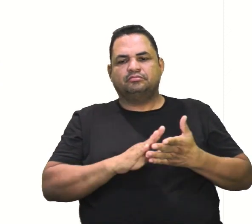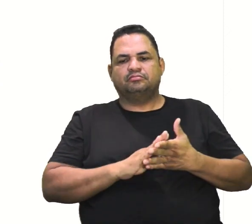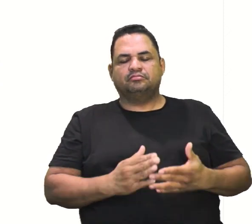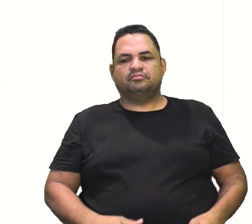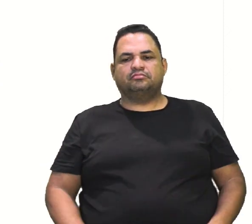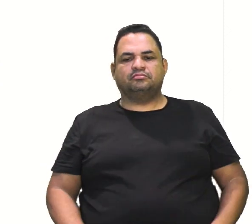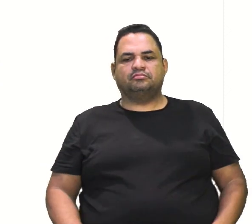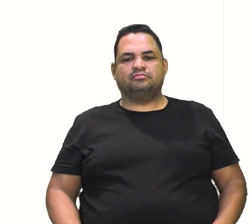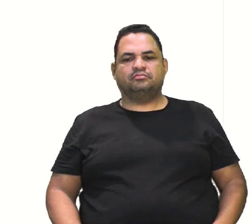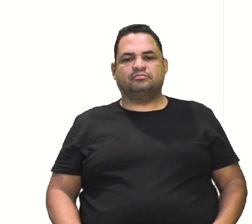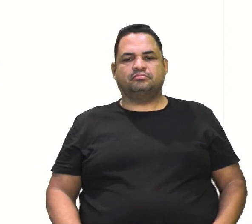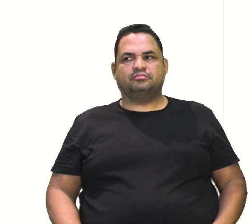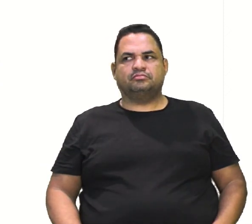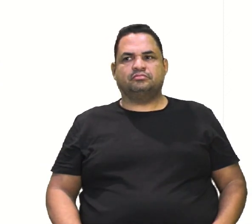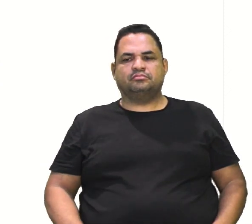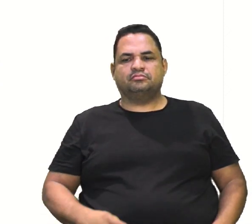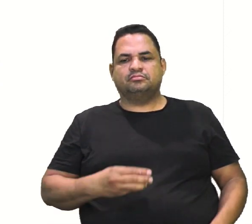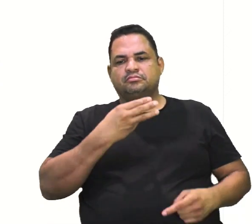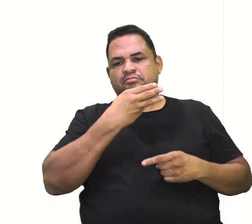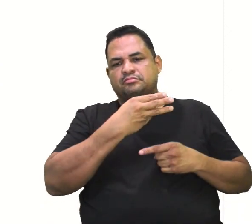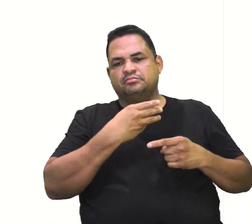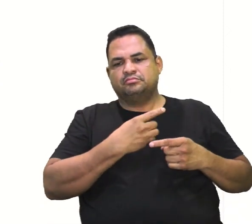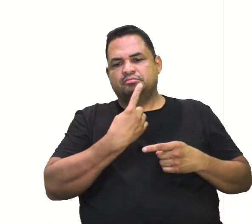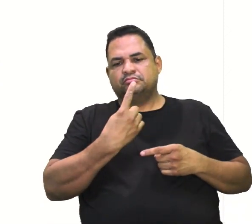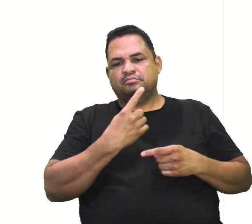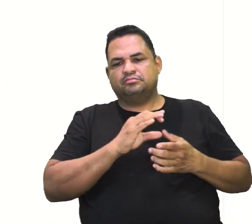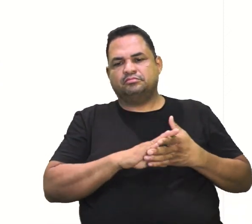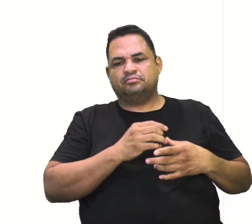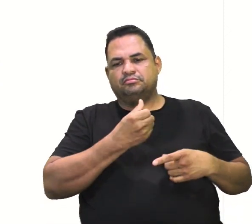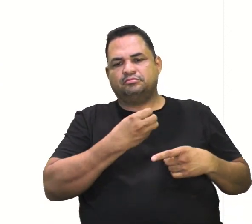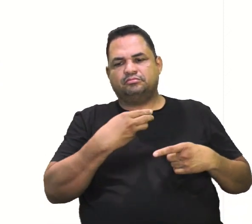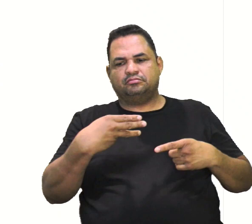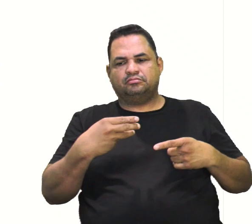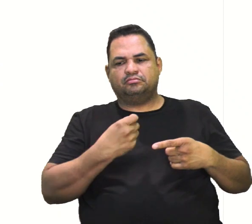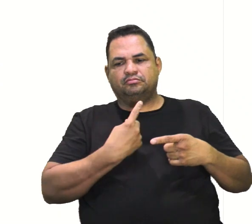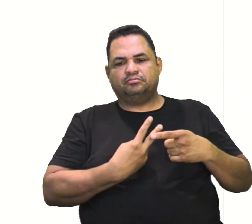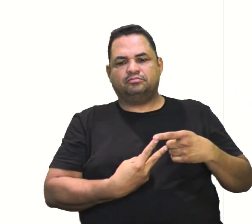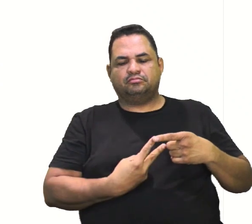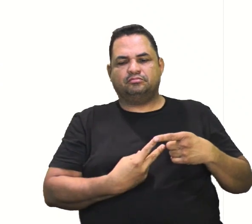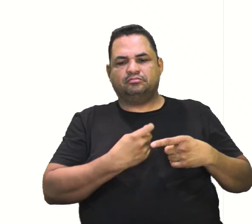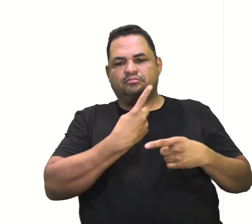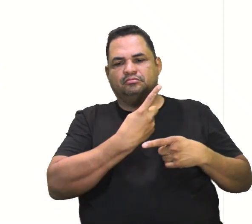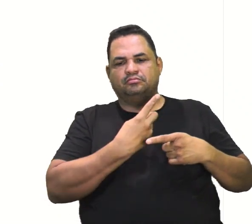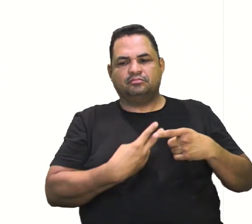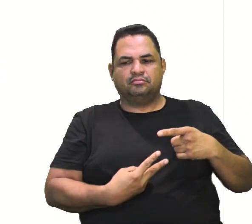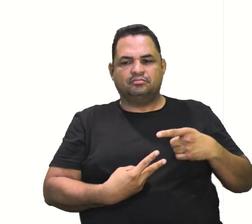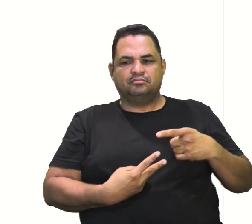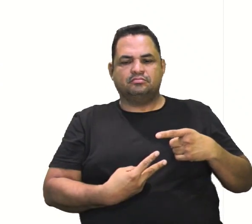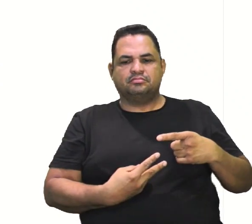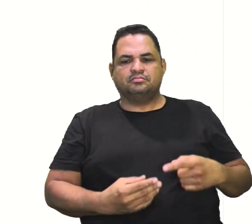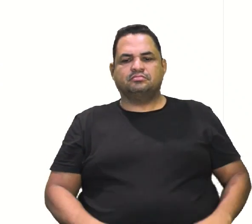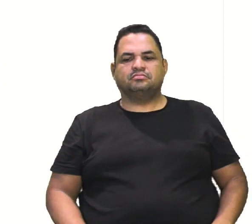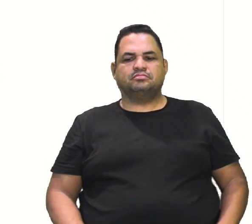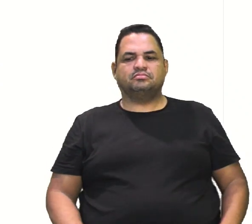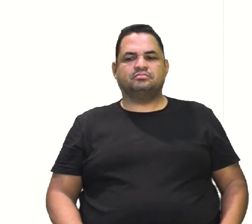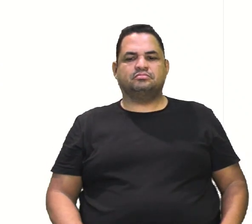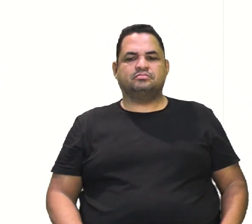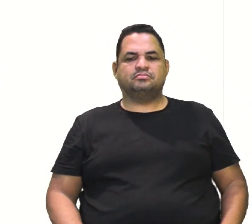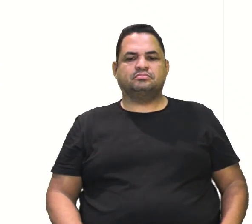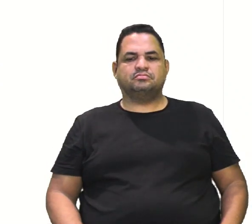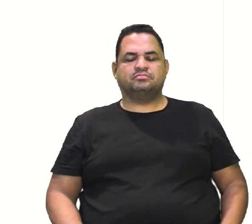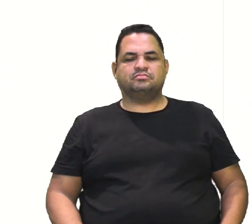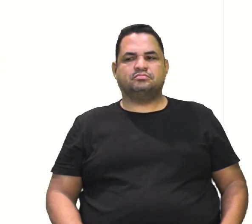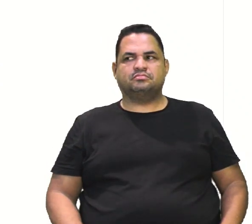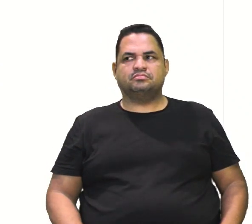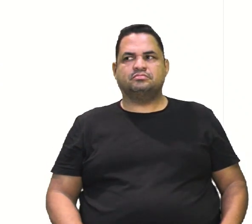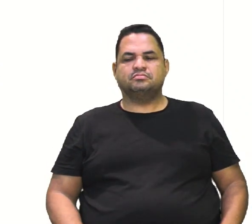embaixo. Abaixo e arriba. 3 por 3? 1. 6 por 3? 2. Então, meu Mzinho, meu coeficiente angular é